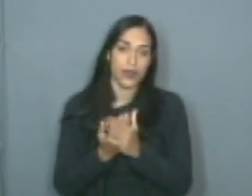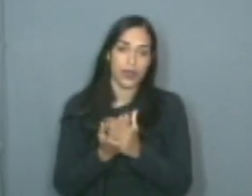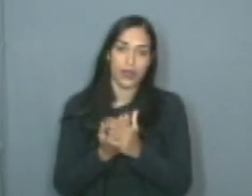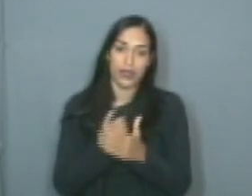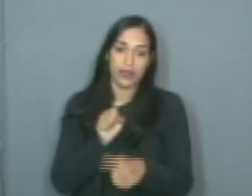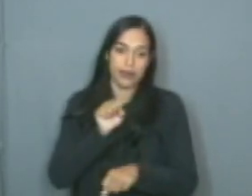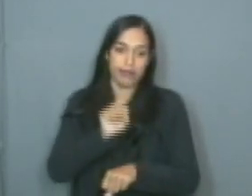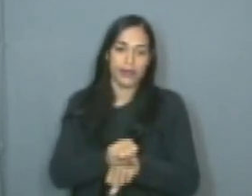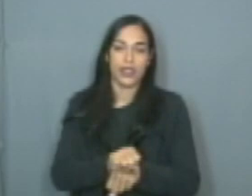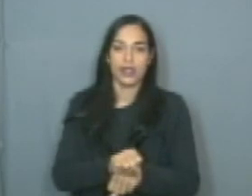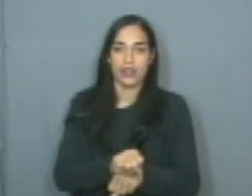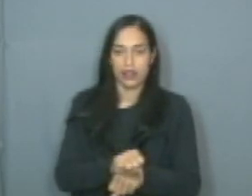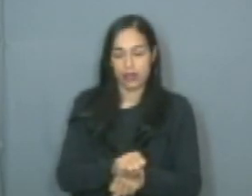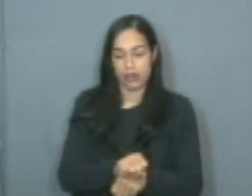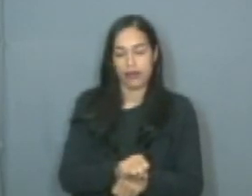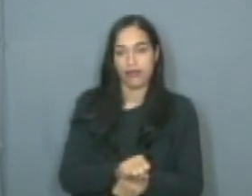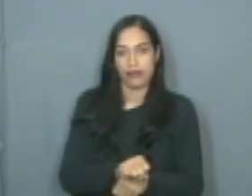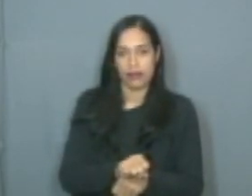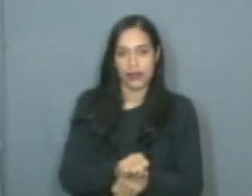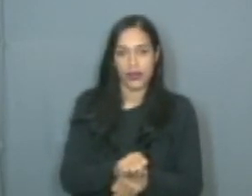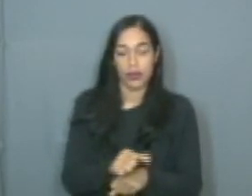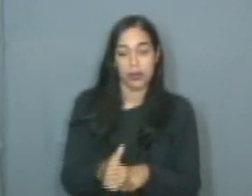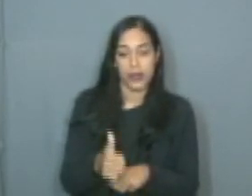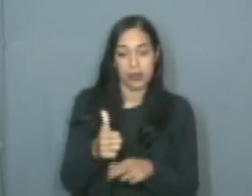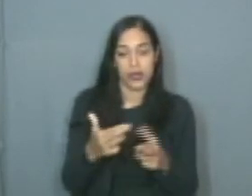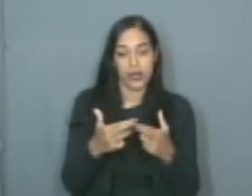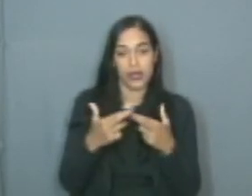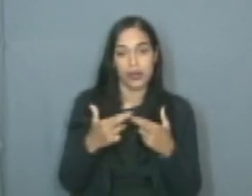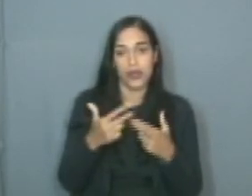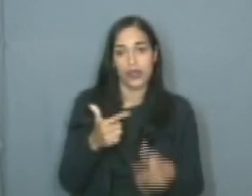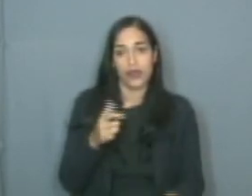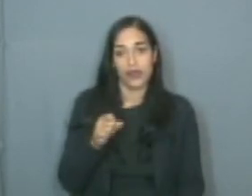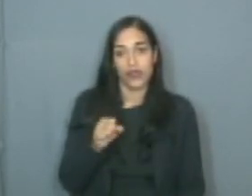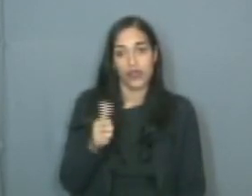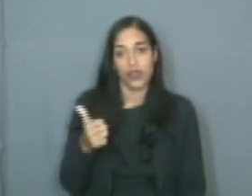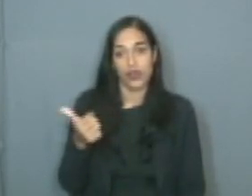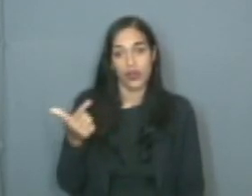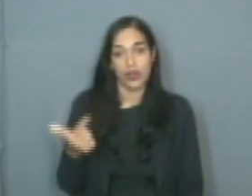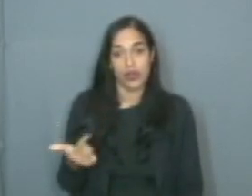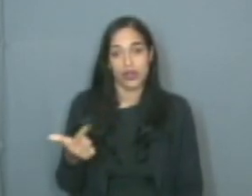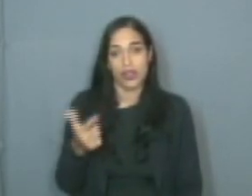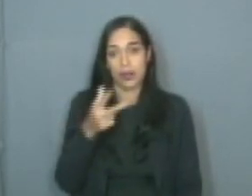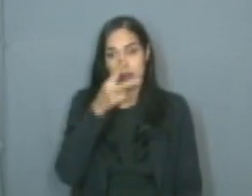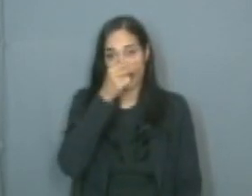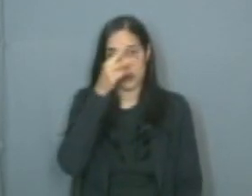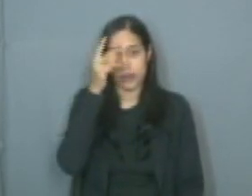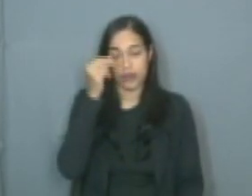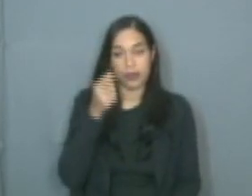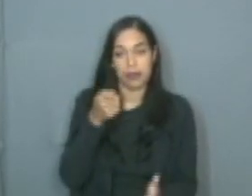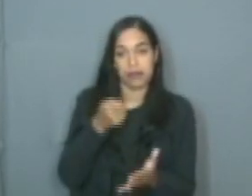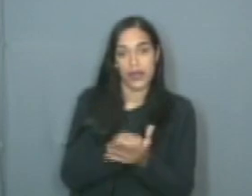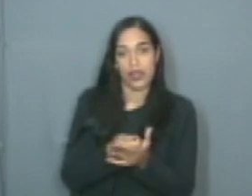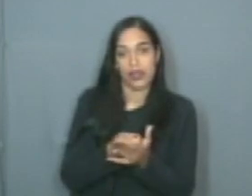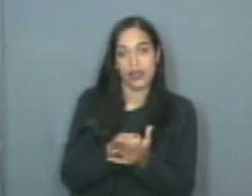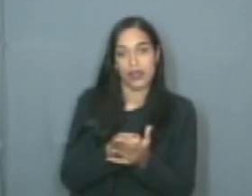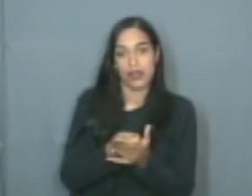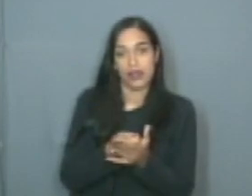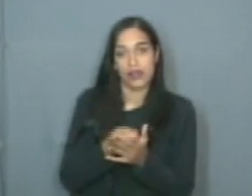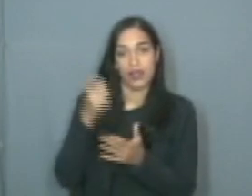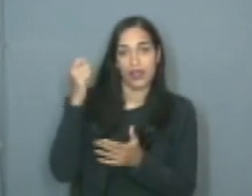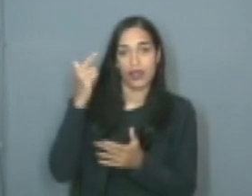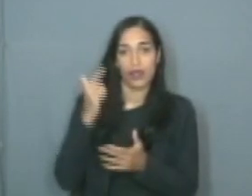esse primeiro requerimento, o 2812, pede que a prefeitura pague a conta de luz de